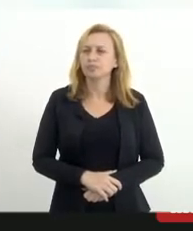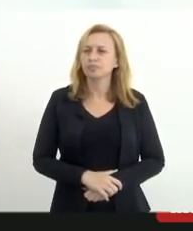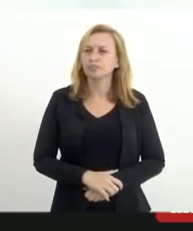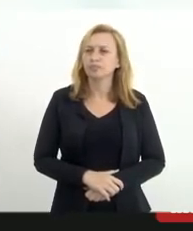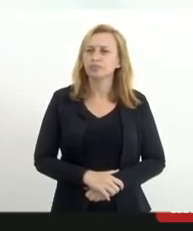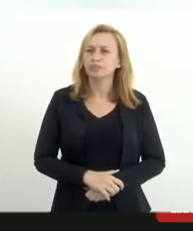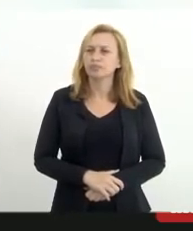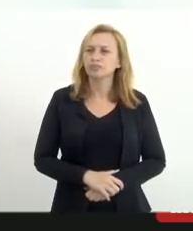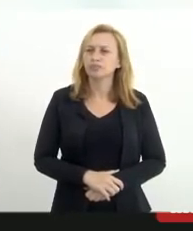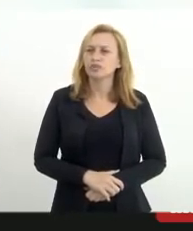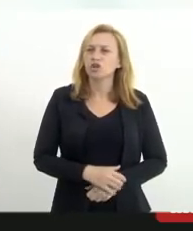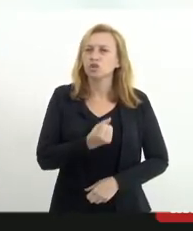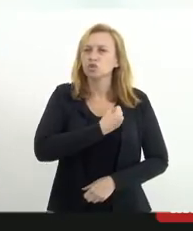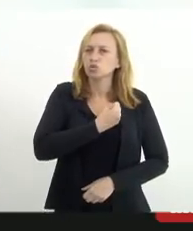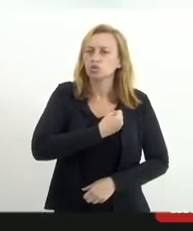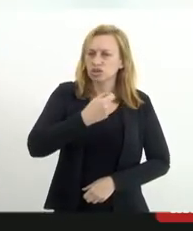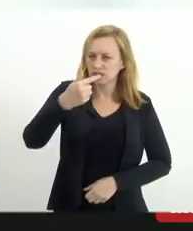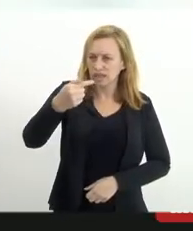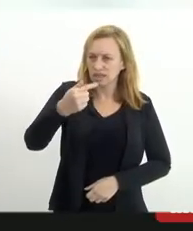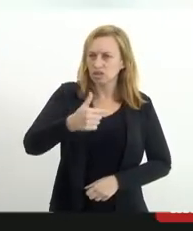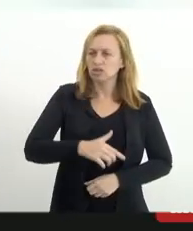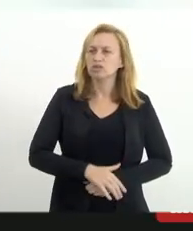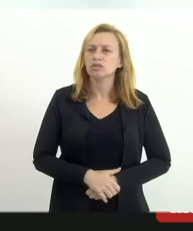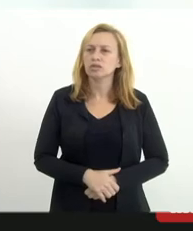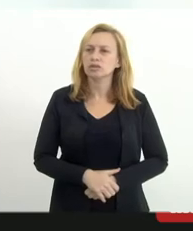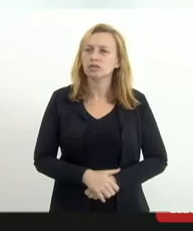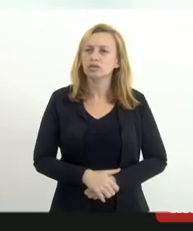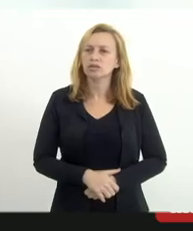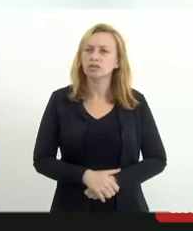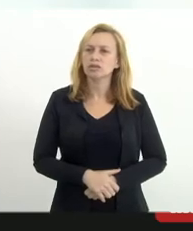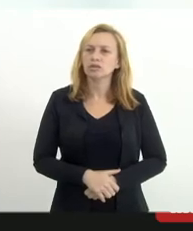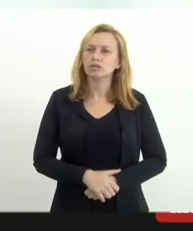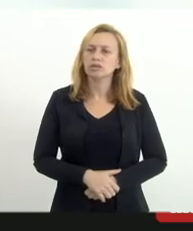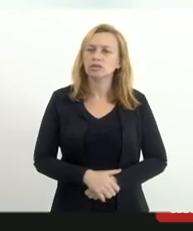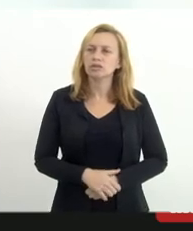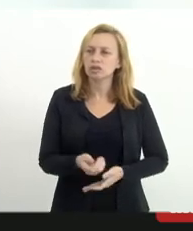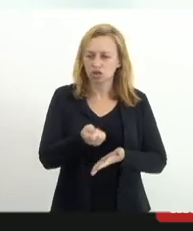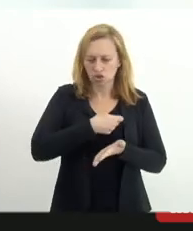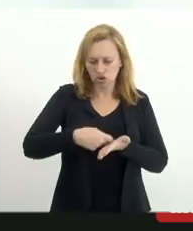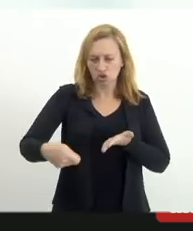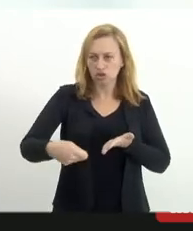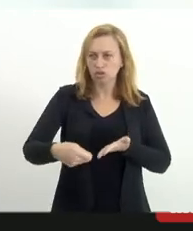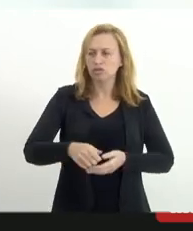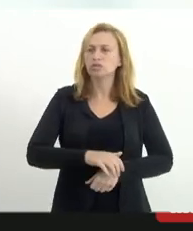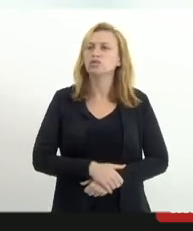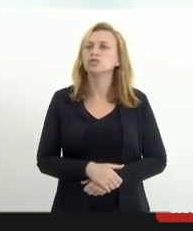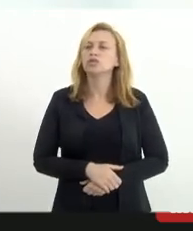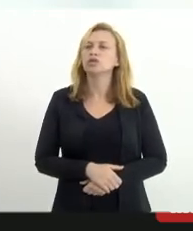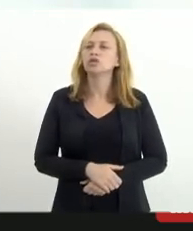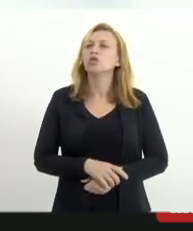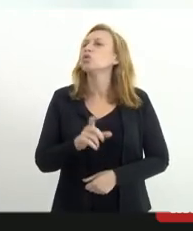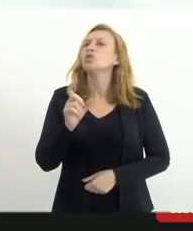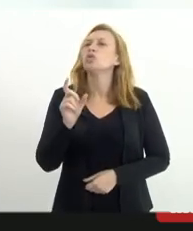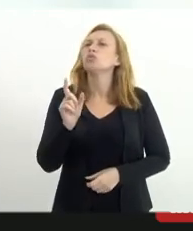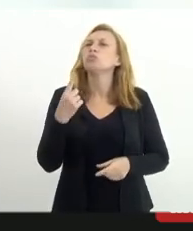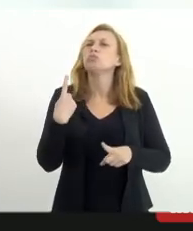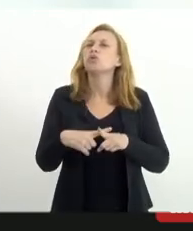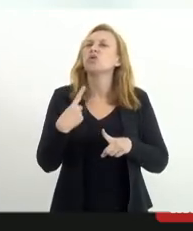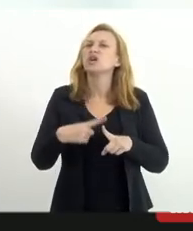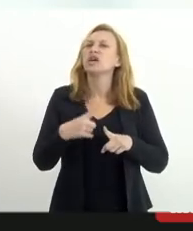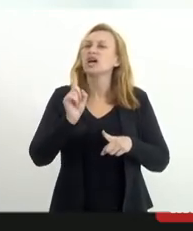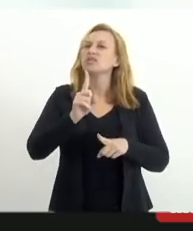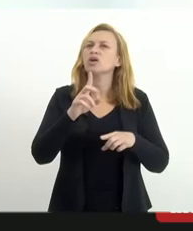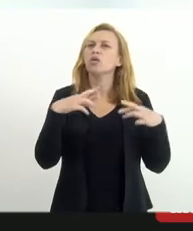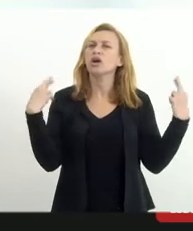E o quesito número 7 está assim escrito: por que a empresa não se reúne com